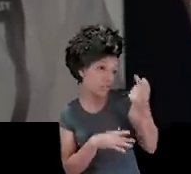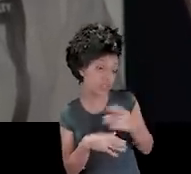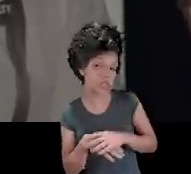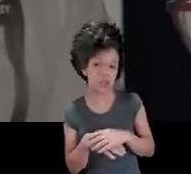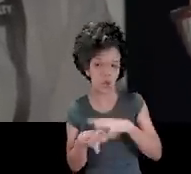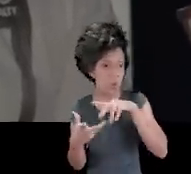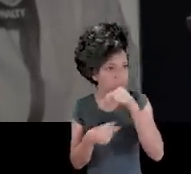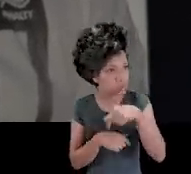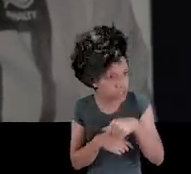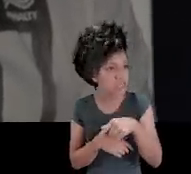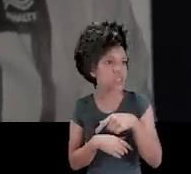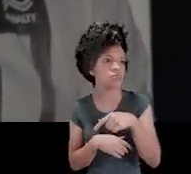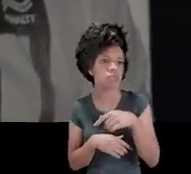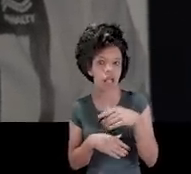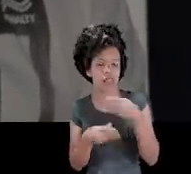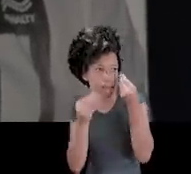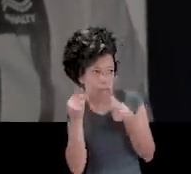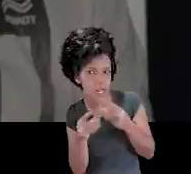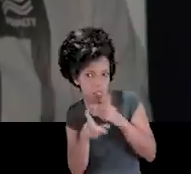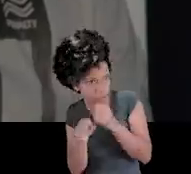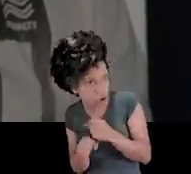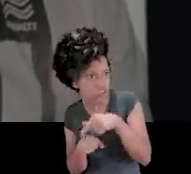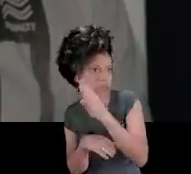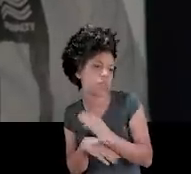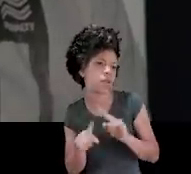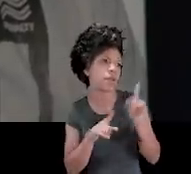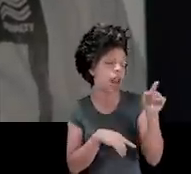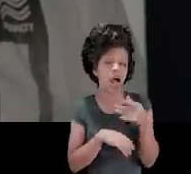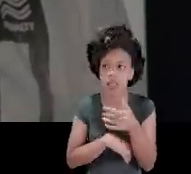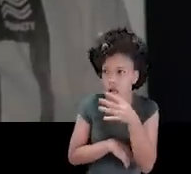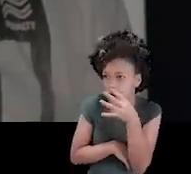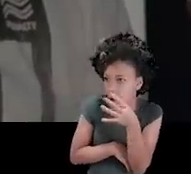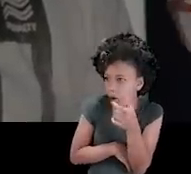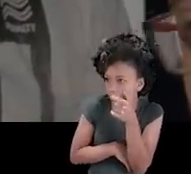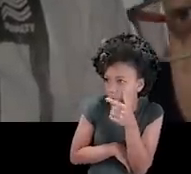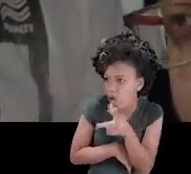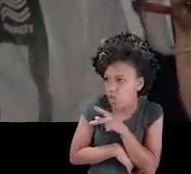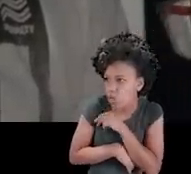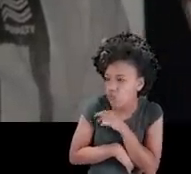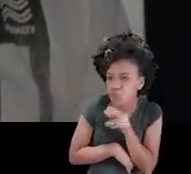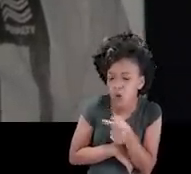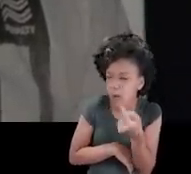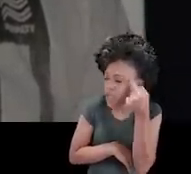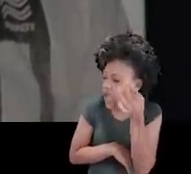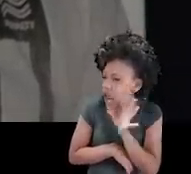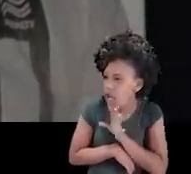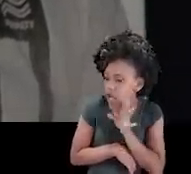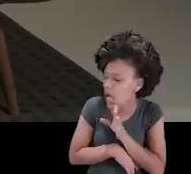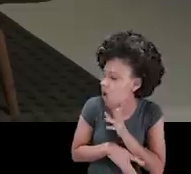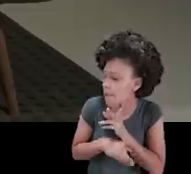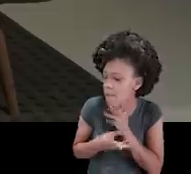o mundo da beleza aqui é muito mais forte. E lá eles admiram, eles ficam assim, nossa, como eu não pensei nisso, que legal, né?